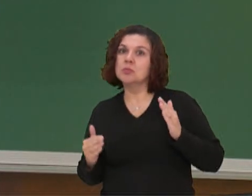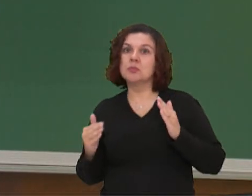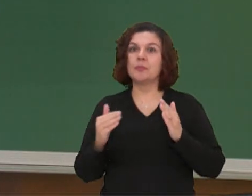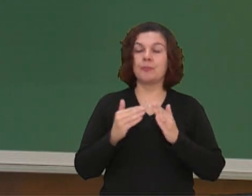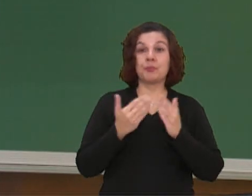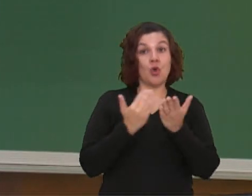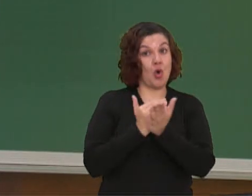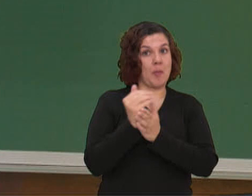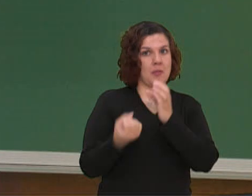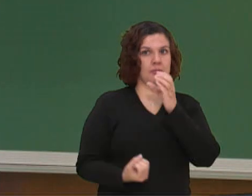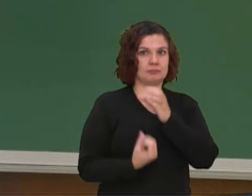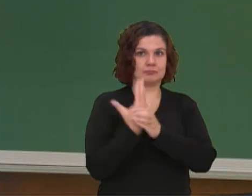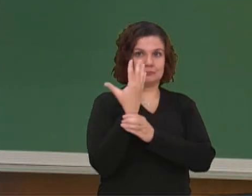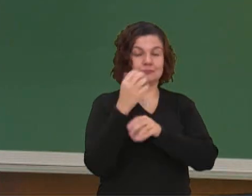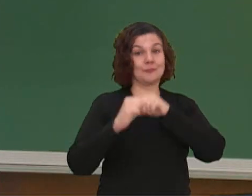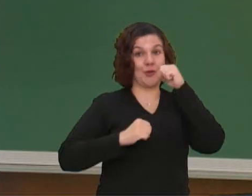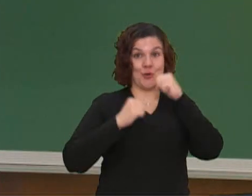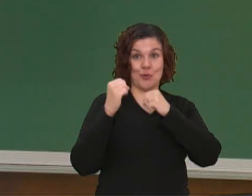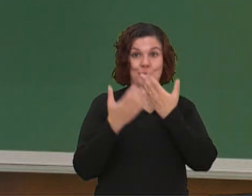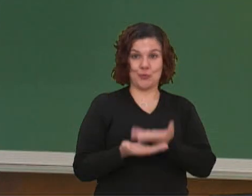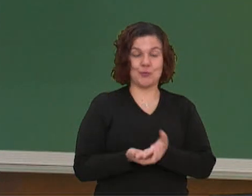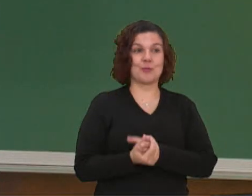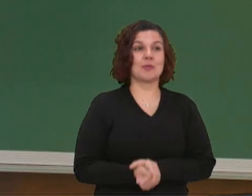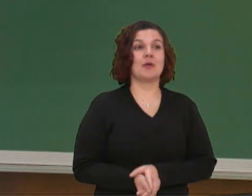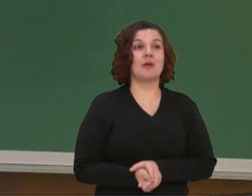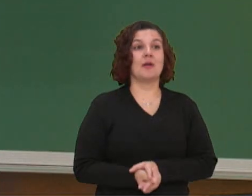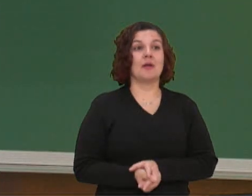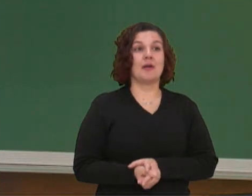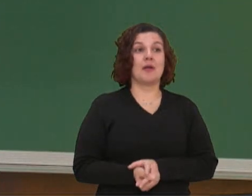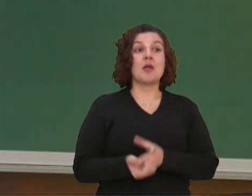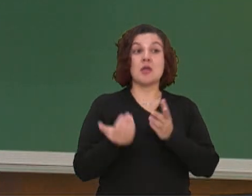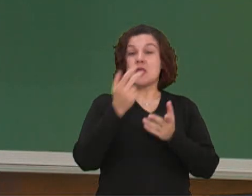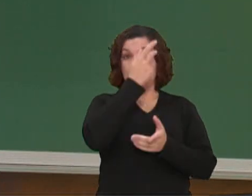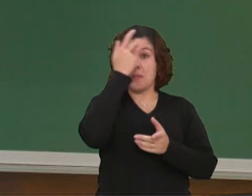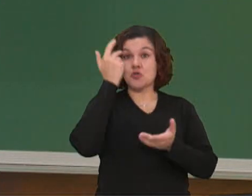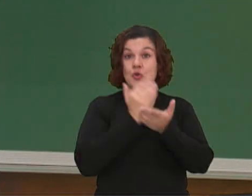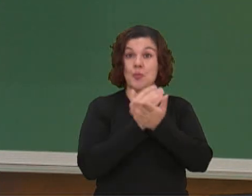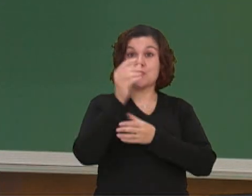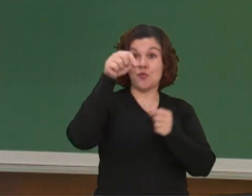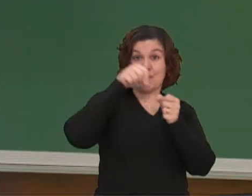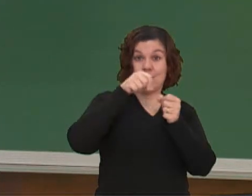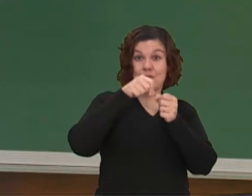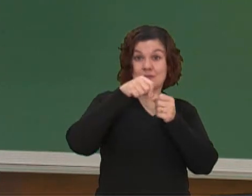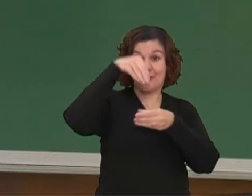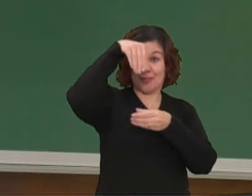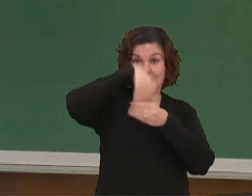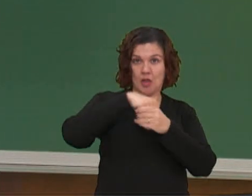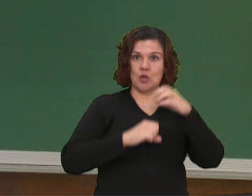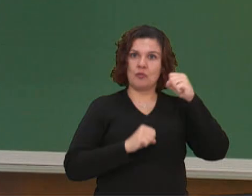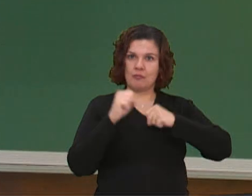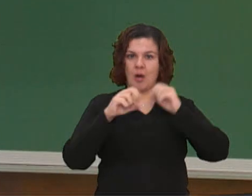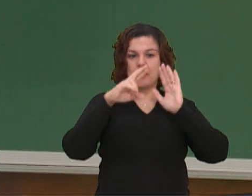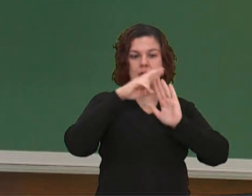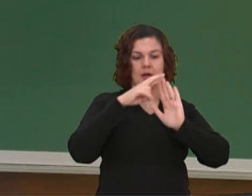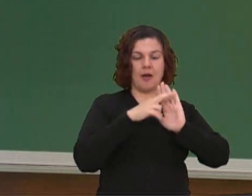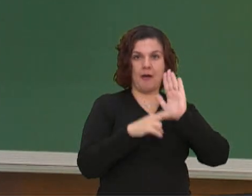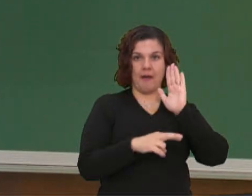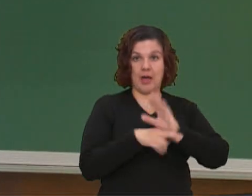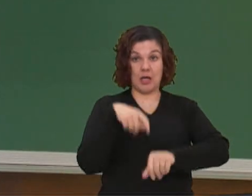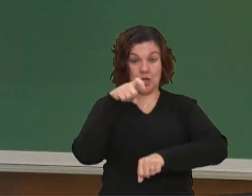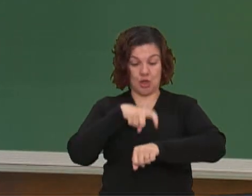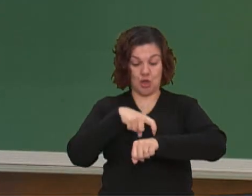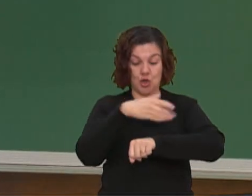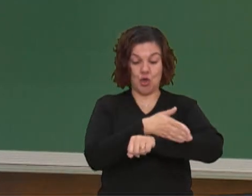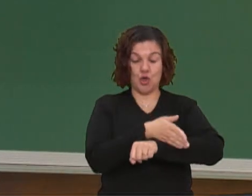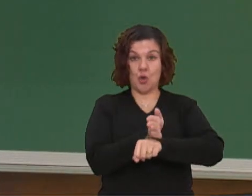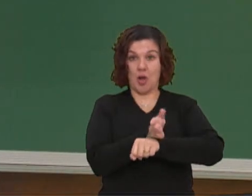indústria, né? E as pessoas passaram a desenvolver as suas atividades nas fábricas, seguindo regras e horários ditados